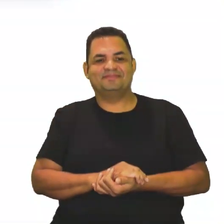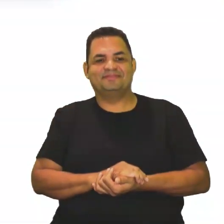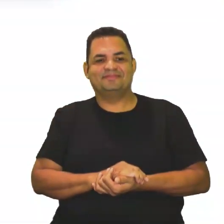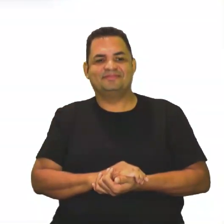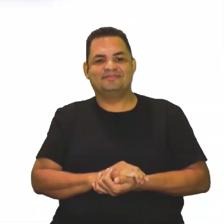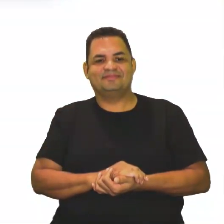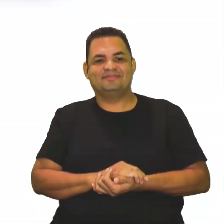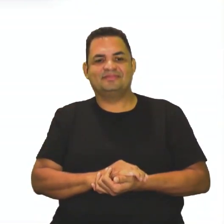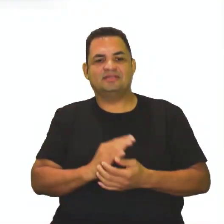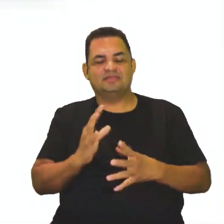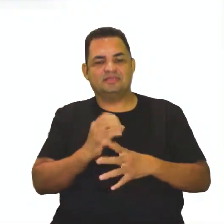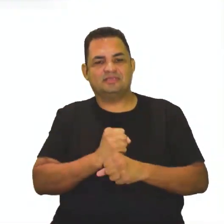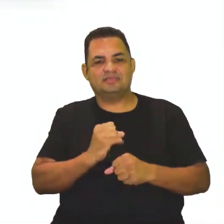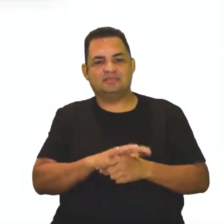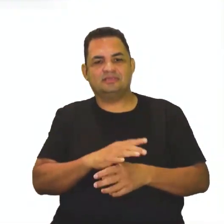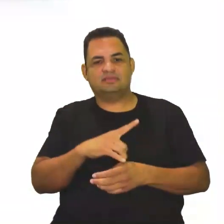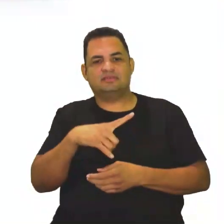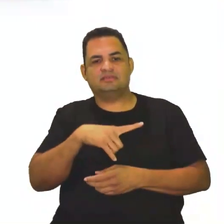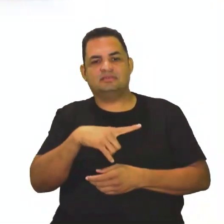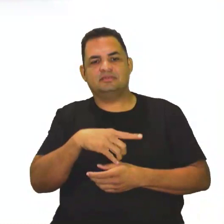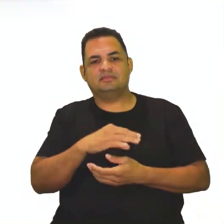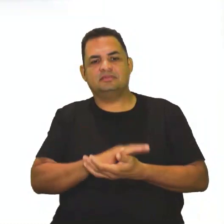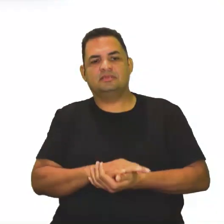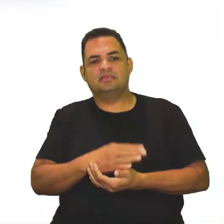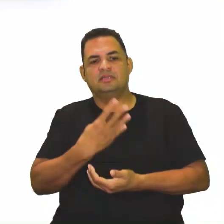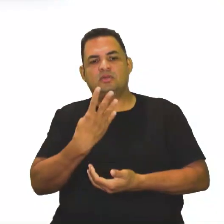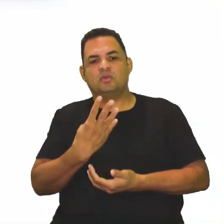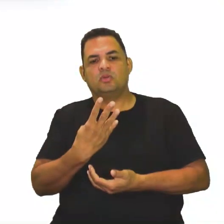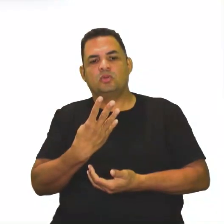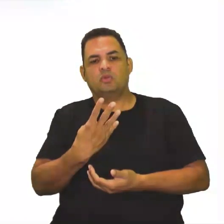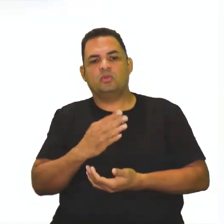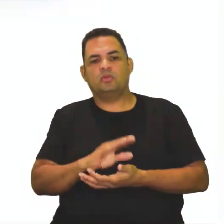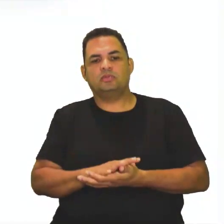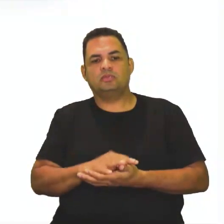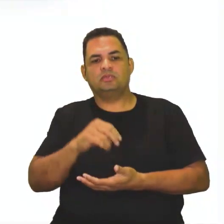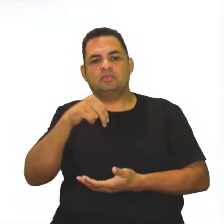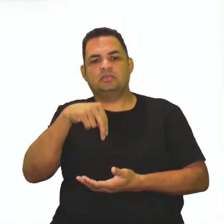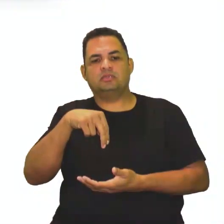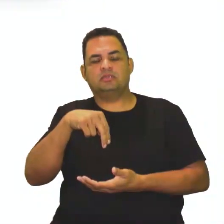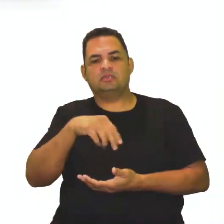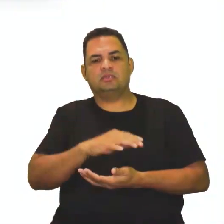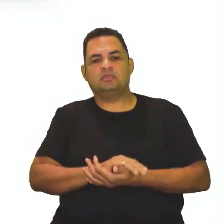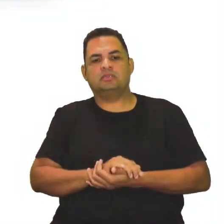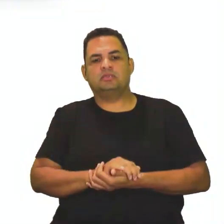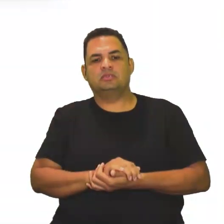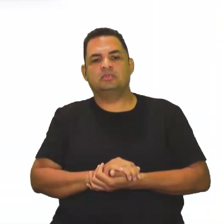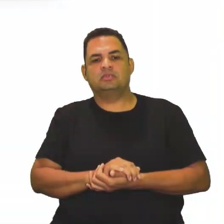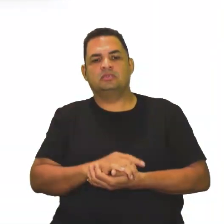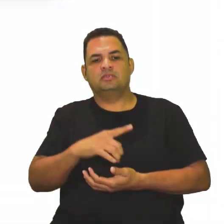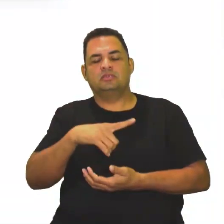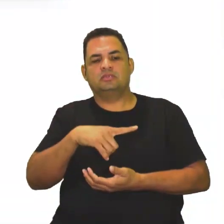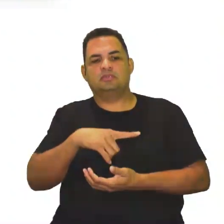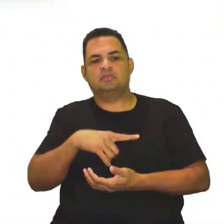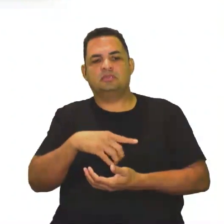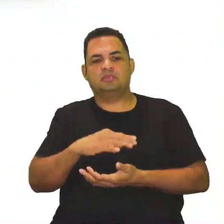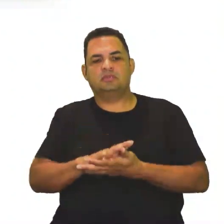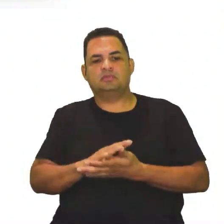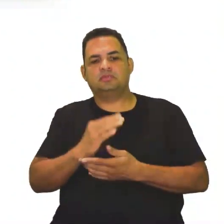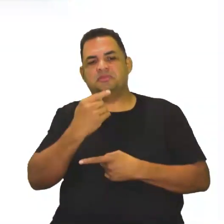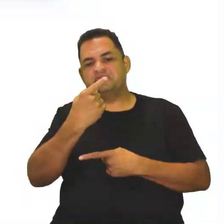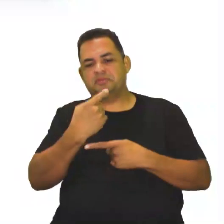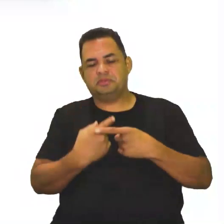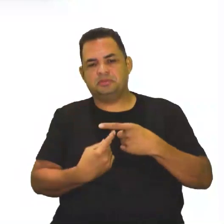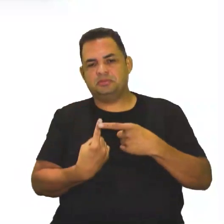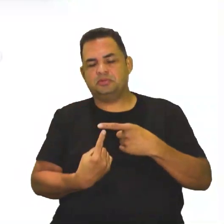vamos calcular. Então eu tenho 4 de corrente, eu tenho N, tem carga elementar, divide pelo tempo